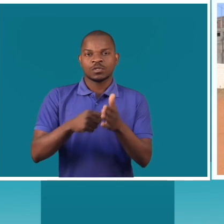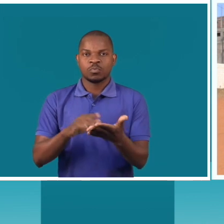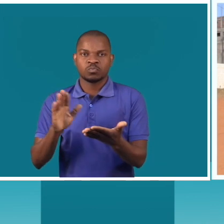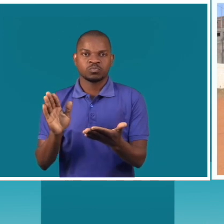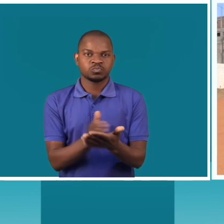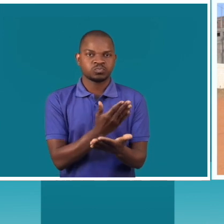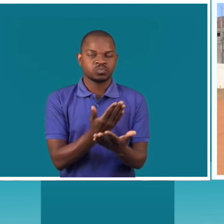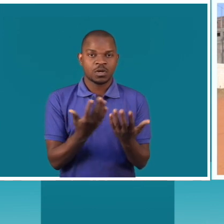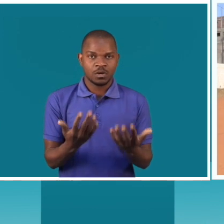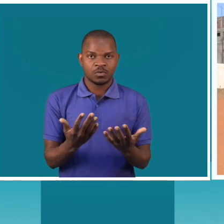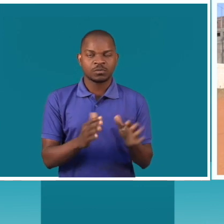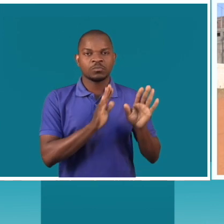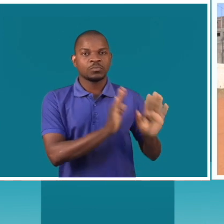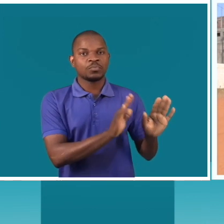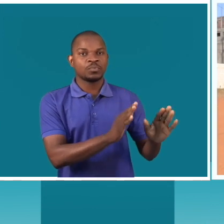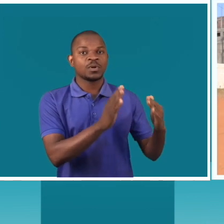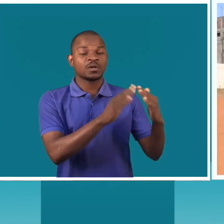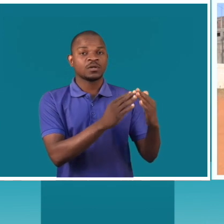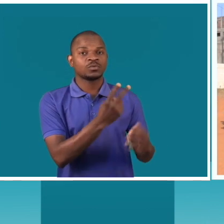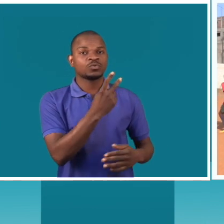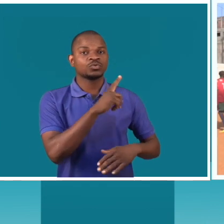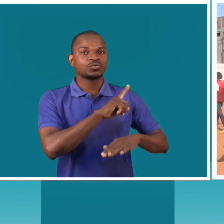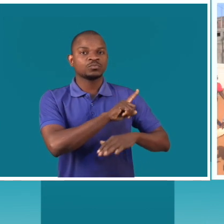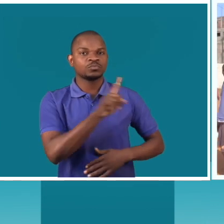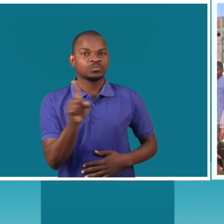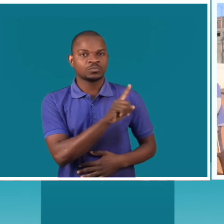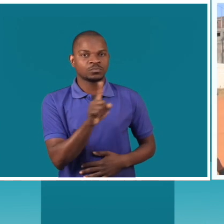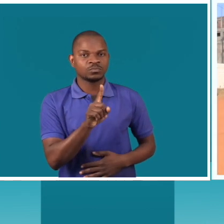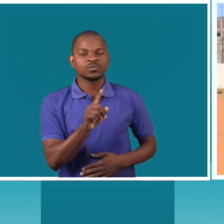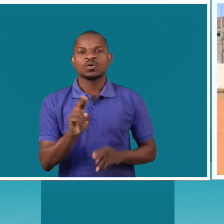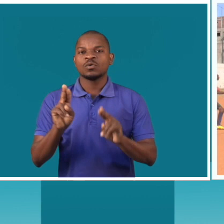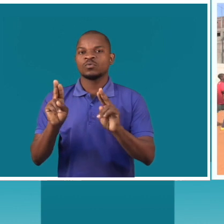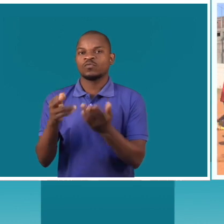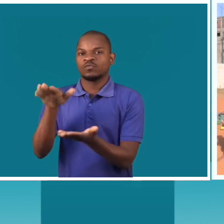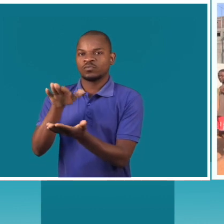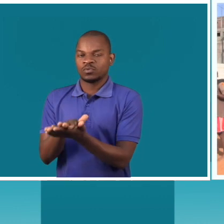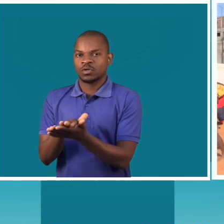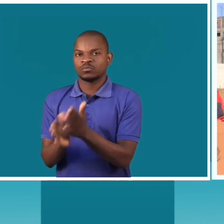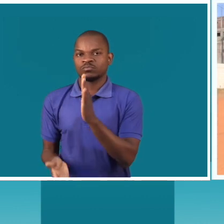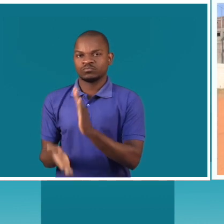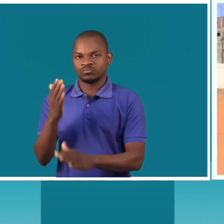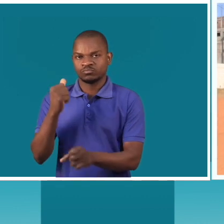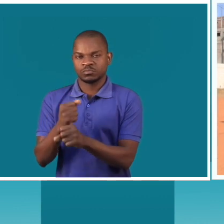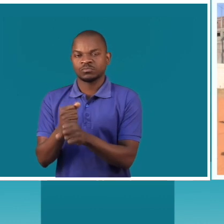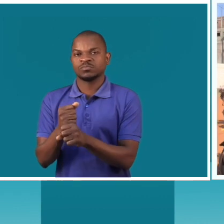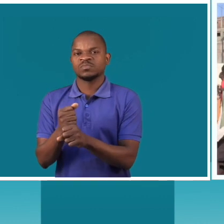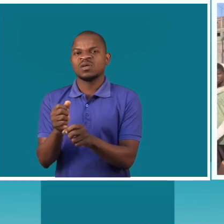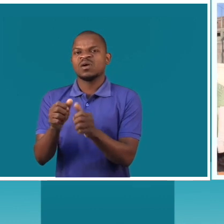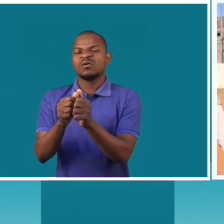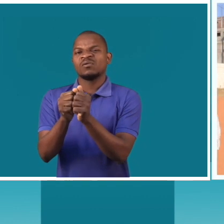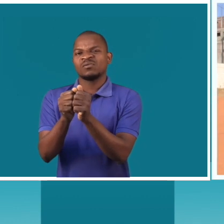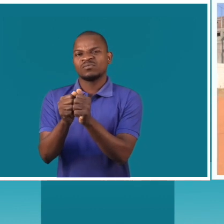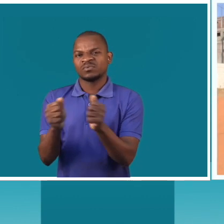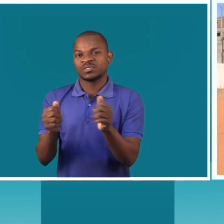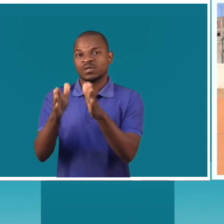treinador. Por exemplo, está sendo chicoteado hoje. Fica em casa dois, três meses e está indo para outro clube, toma o mesmo rumo.